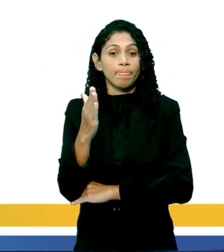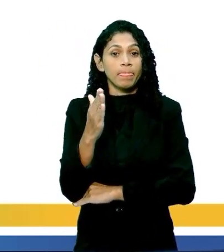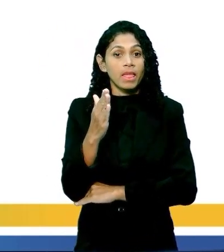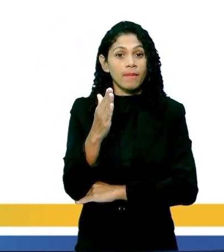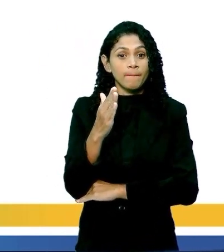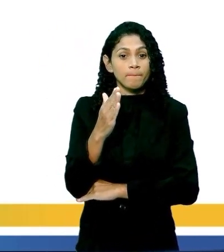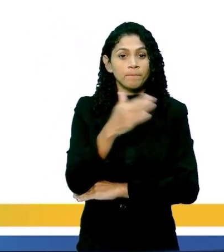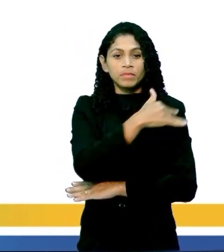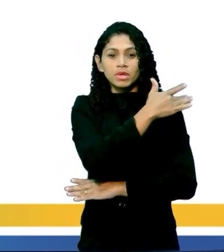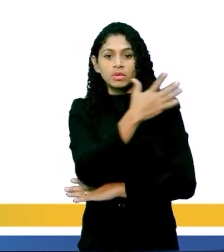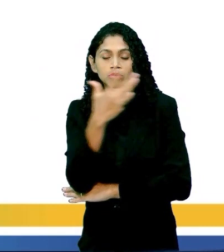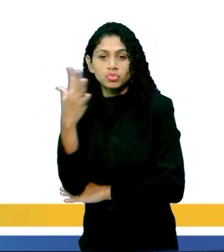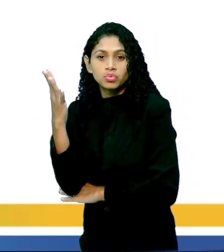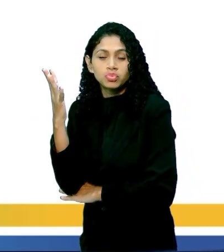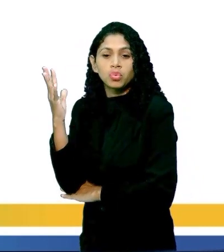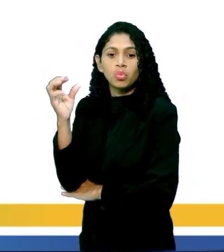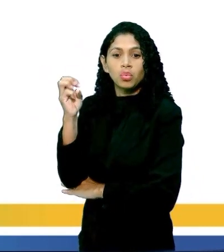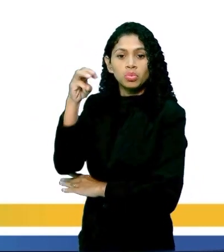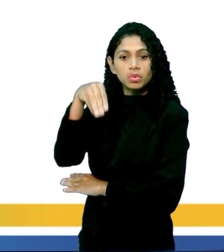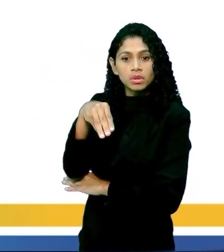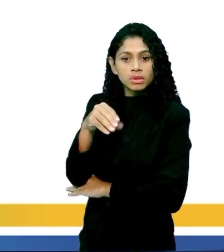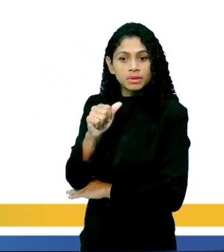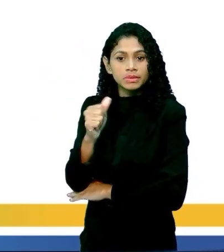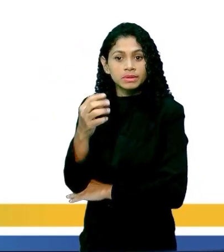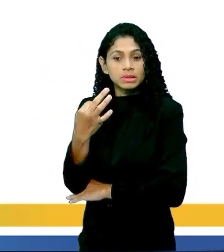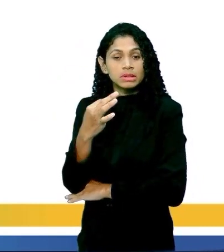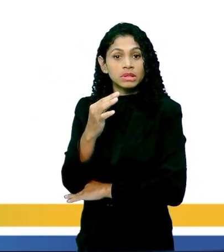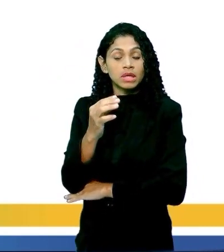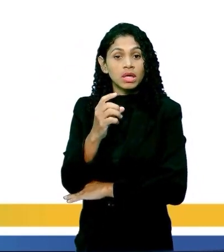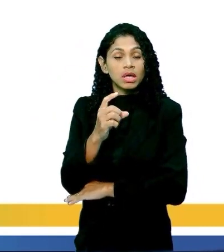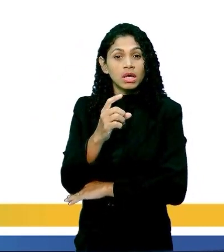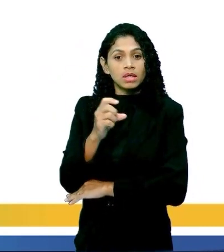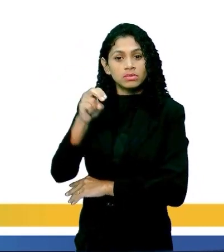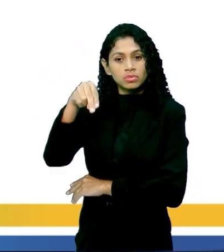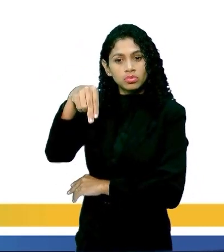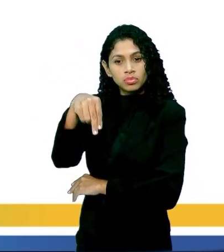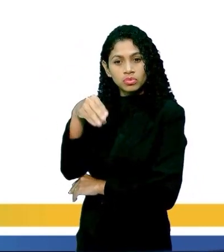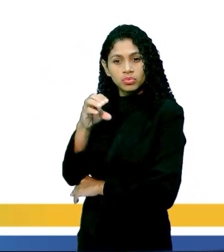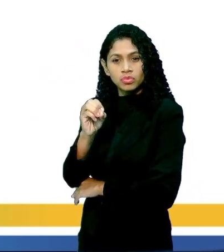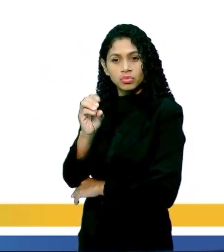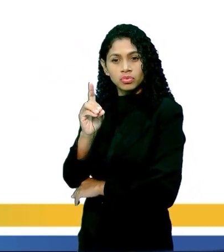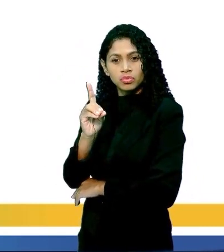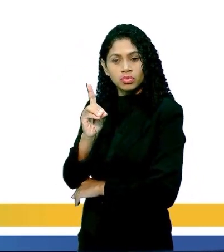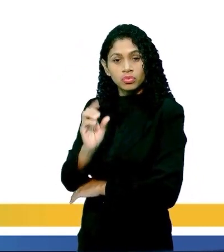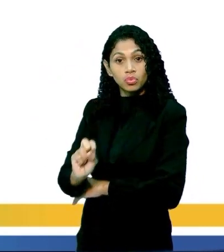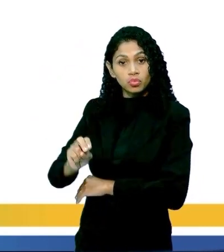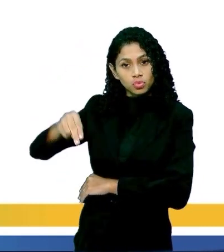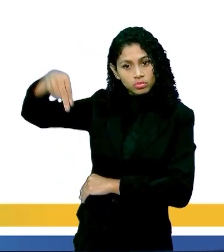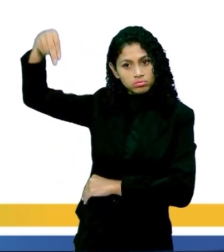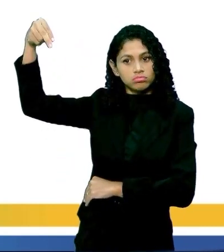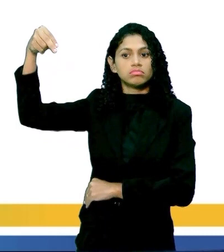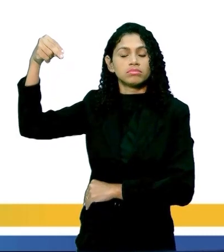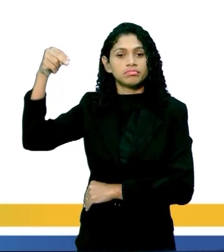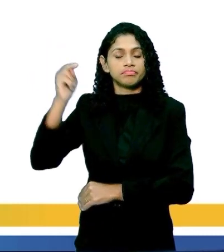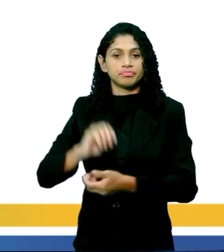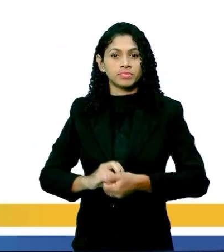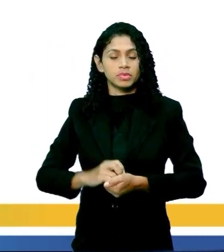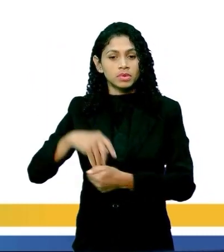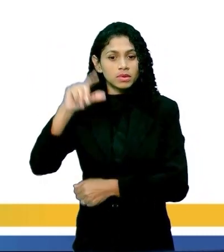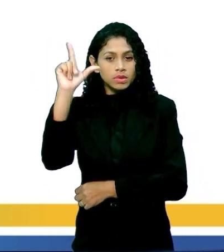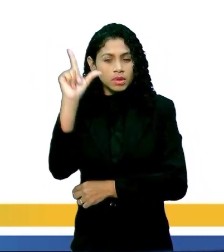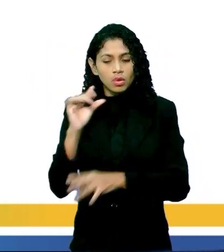da Mata Nordestina, onde os férteis solos de Massapé, ou Massapé, além da